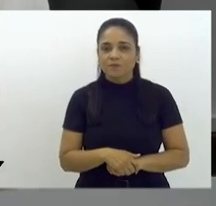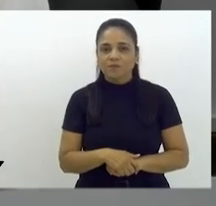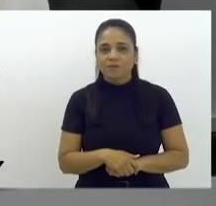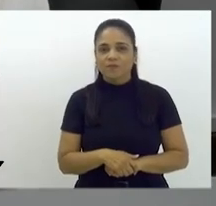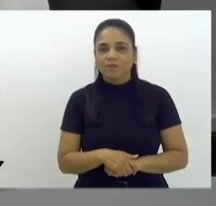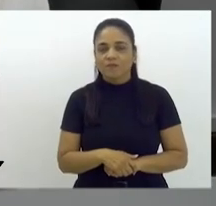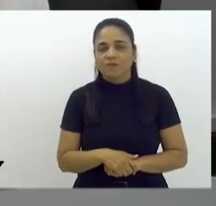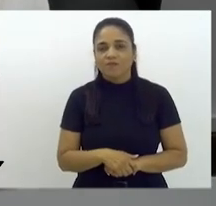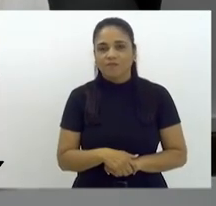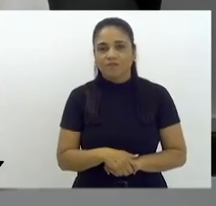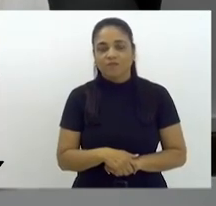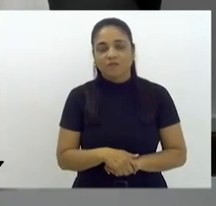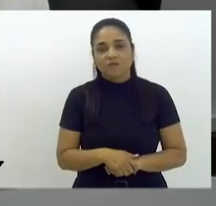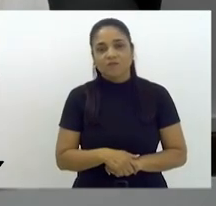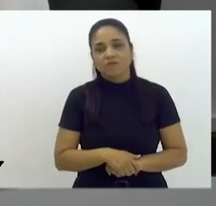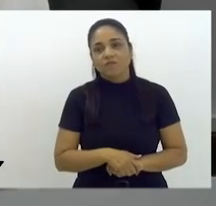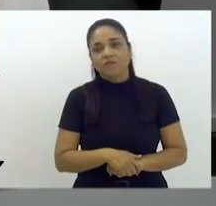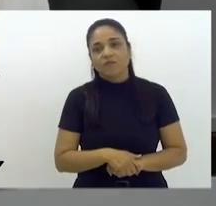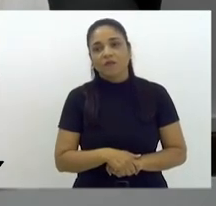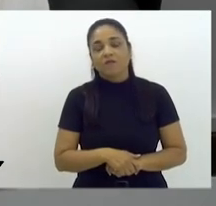outra questão